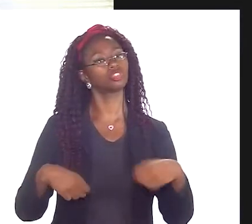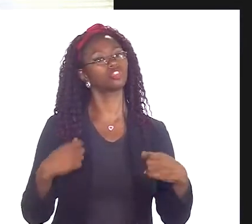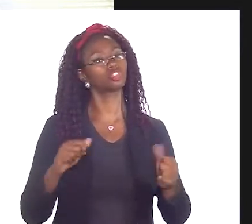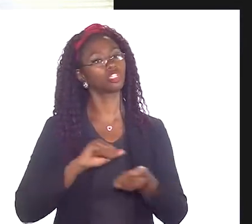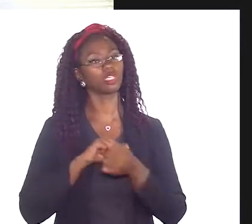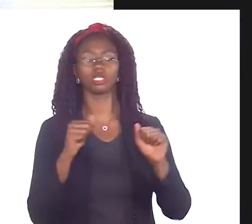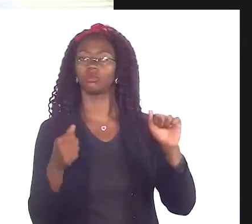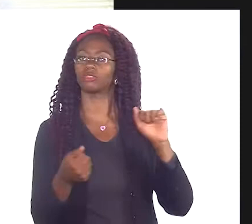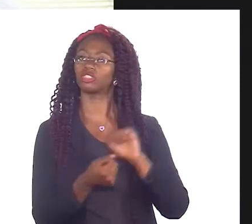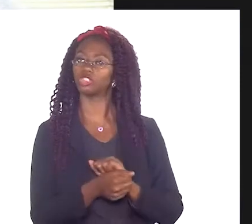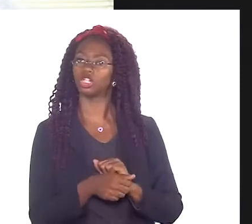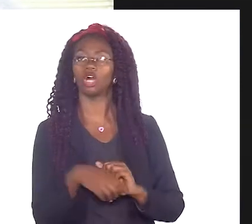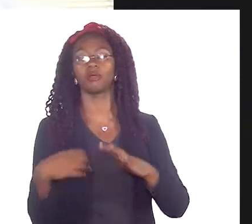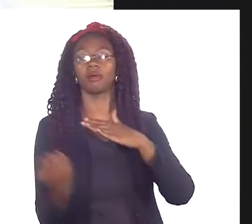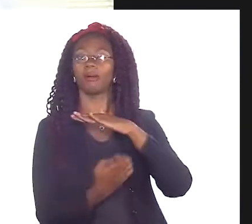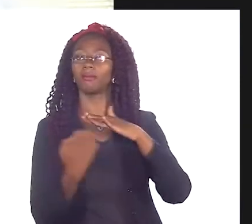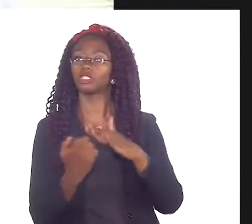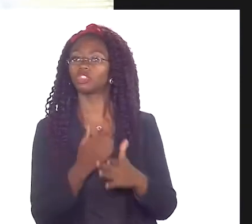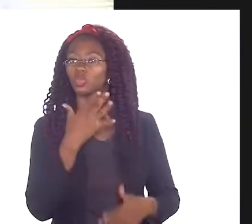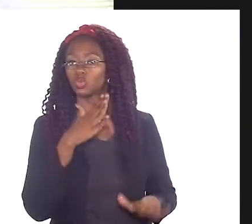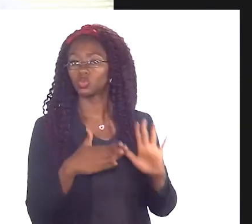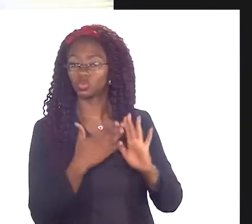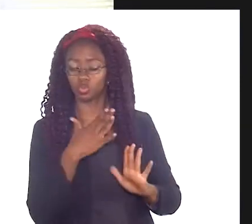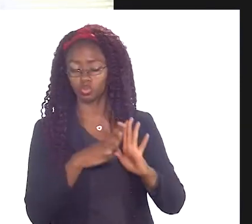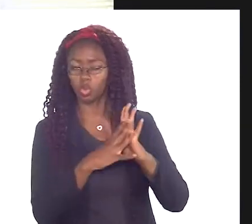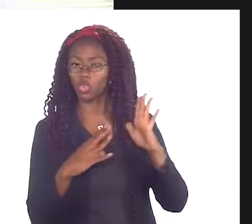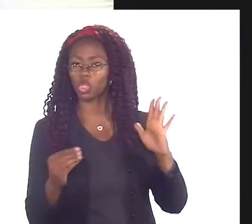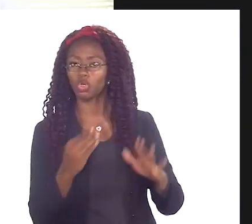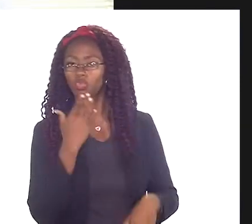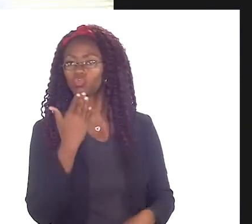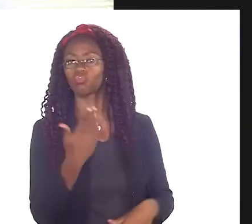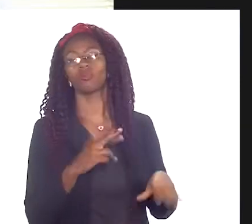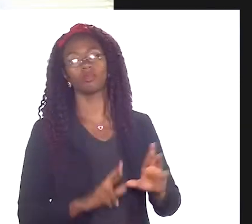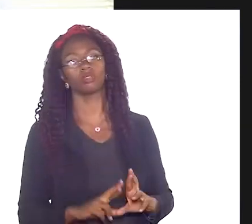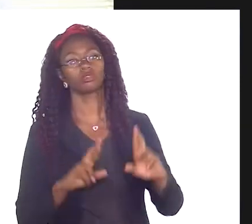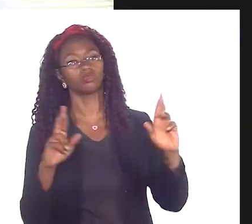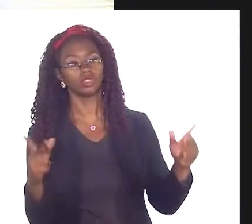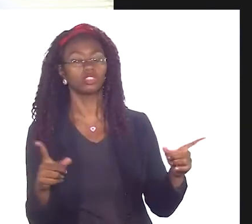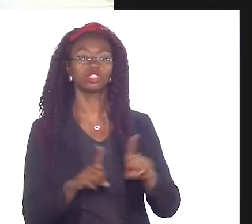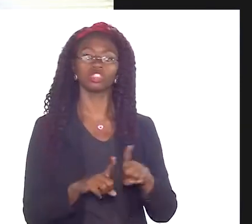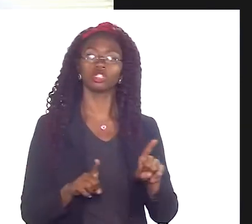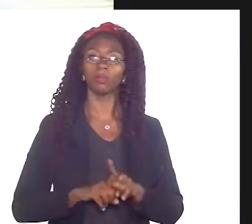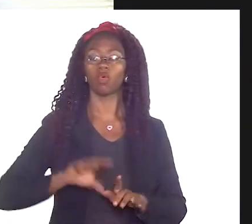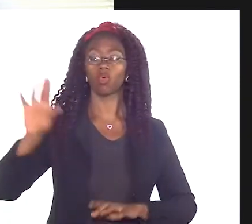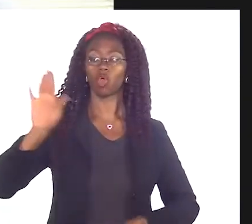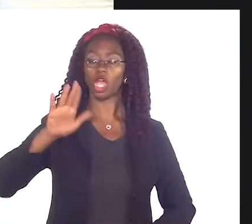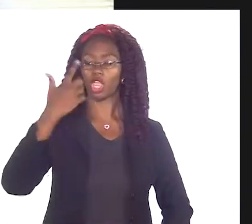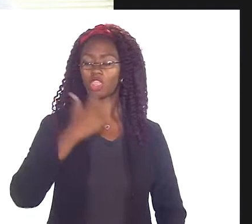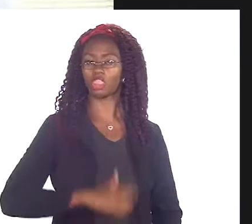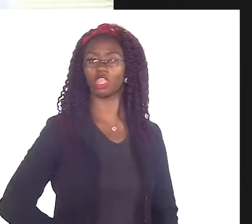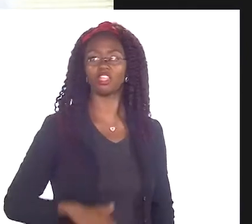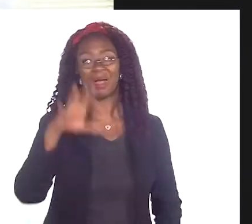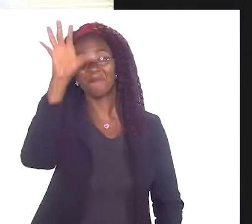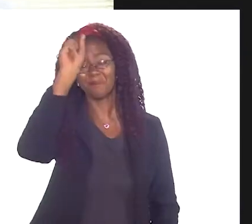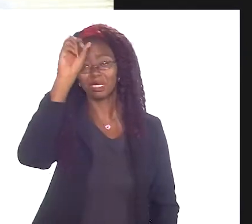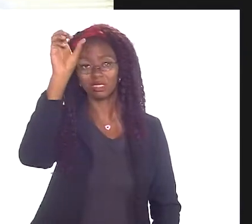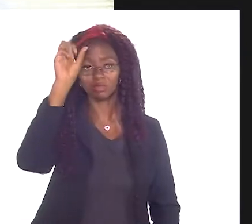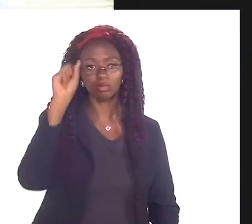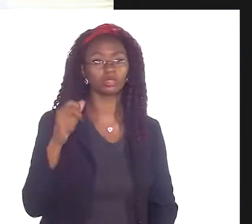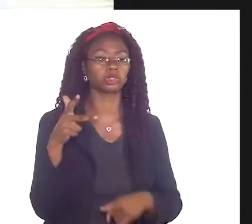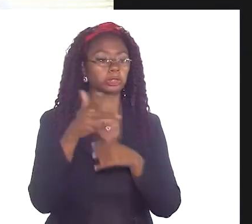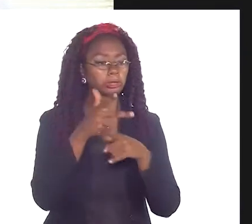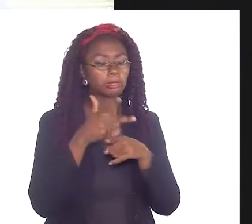empresas, no seu novo formato de recrutar, os candidatos aprendendo a fazer uma